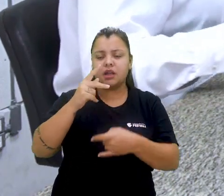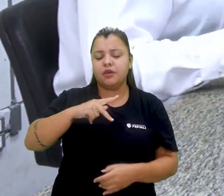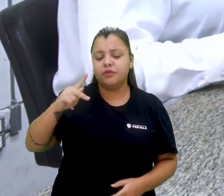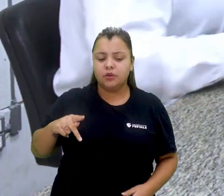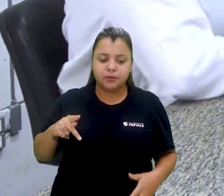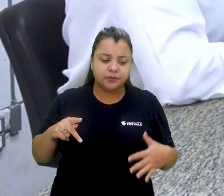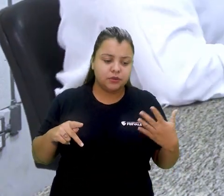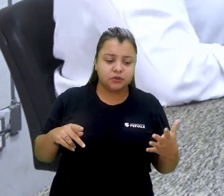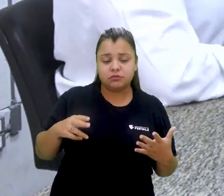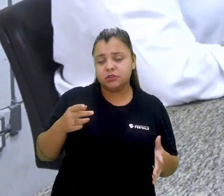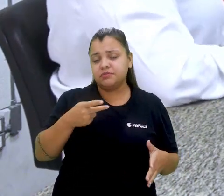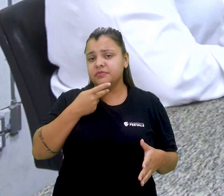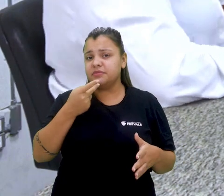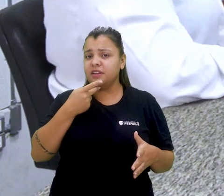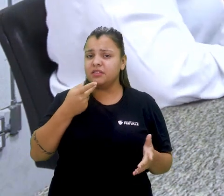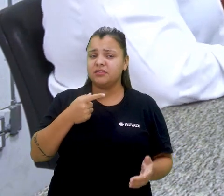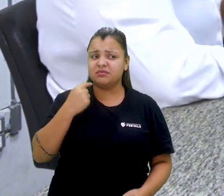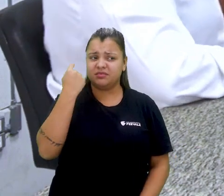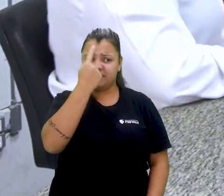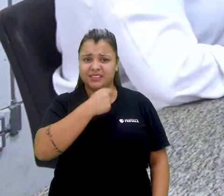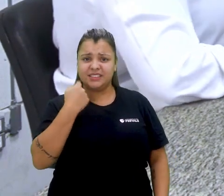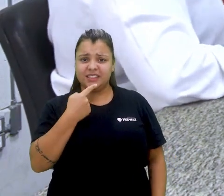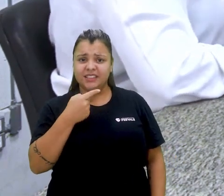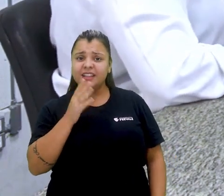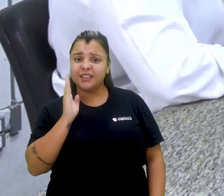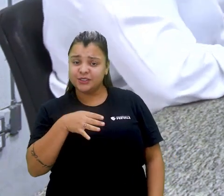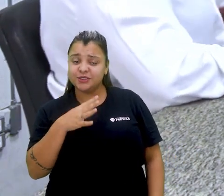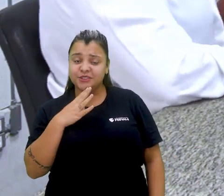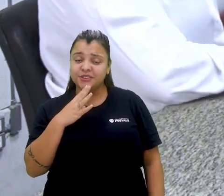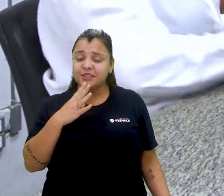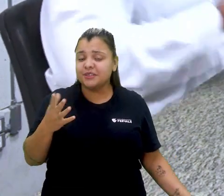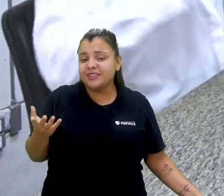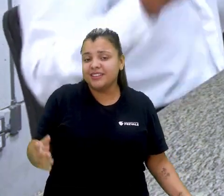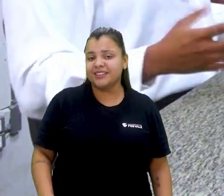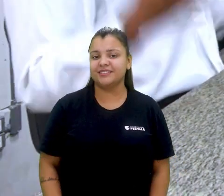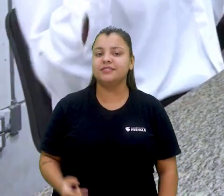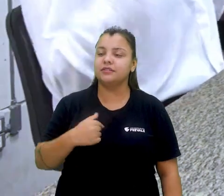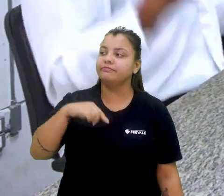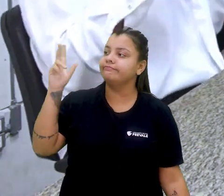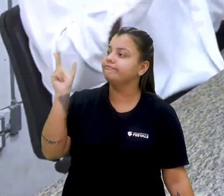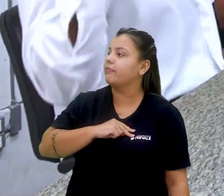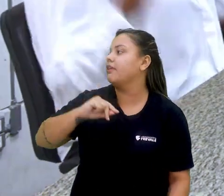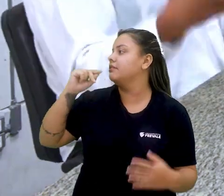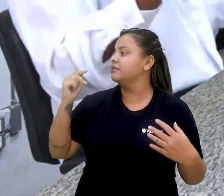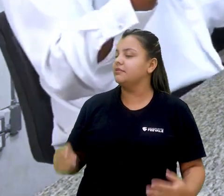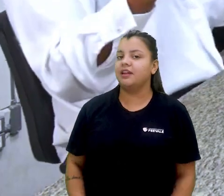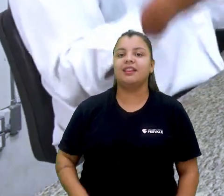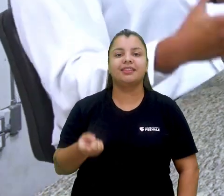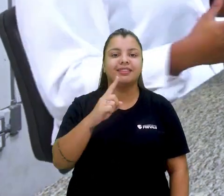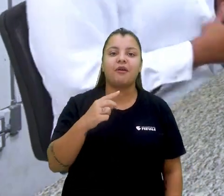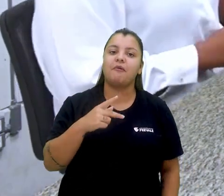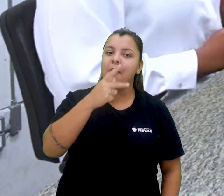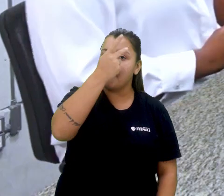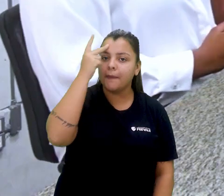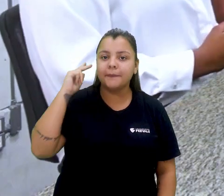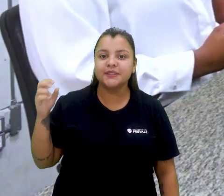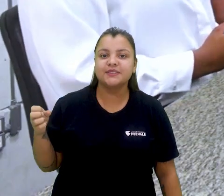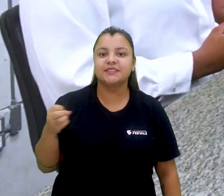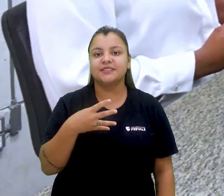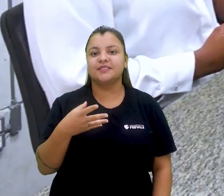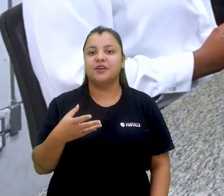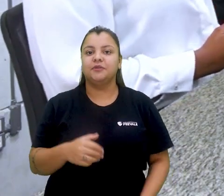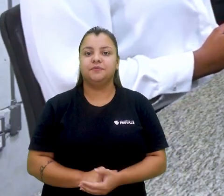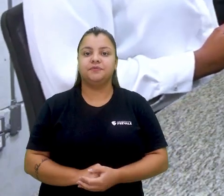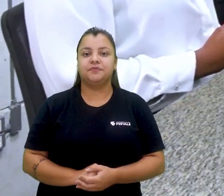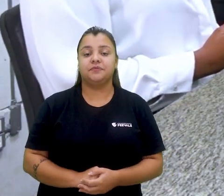bola não ele fez uma reação de que já sabia da pessoa e eu fiquei tipo vai Que saco não é uma pessoa que eu tô apresentando nova mas enfim não